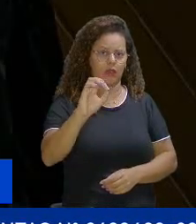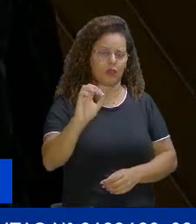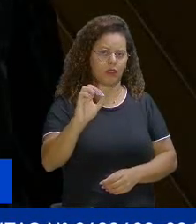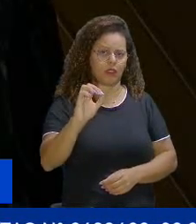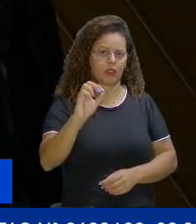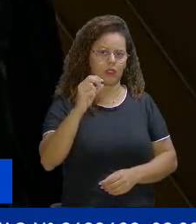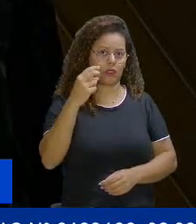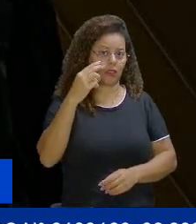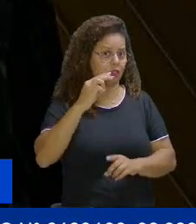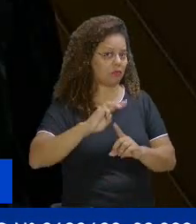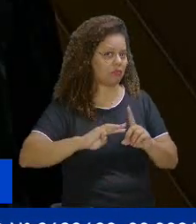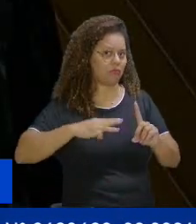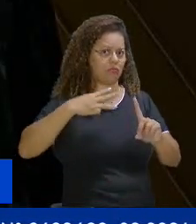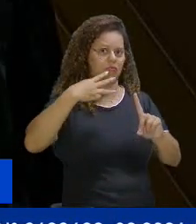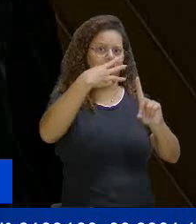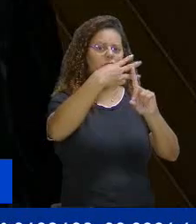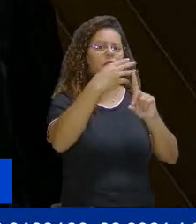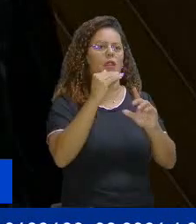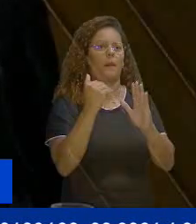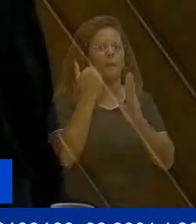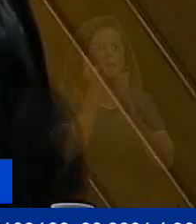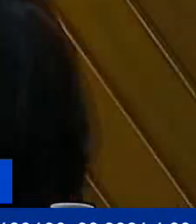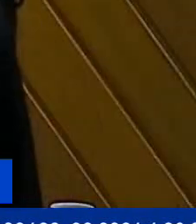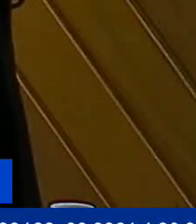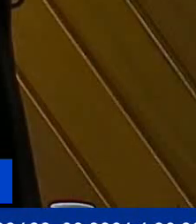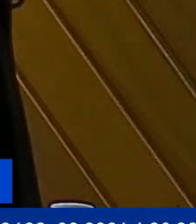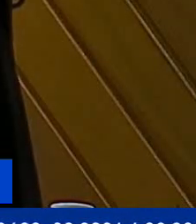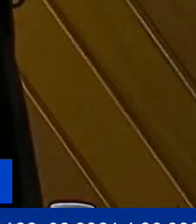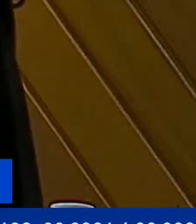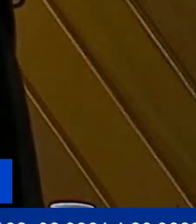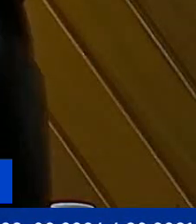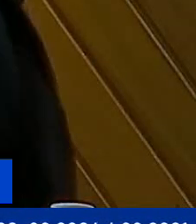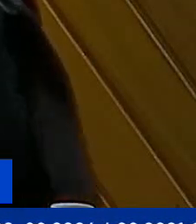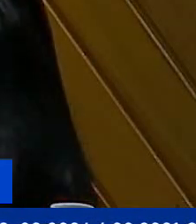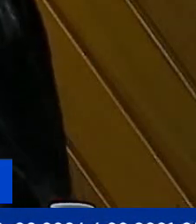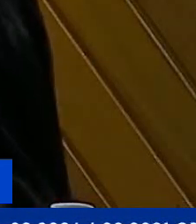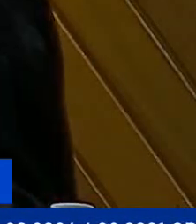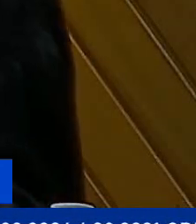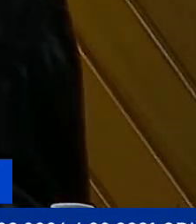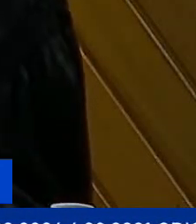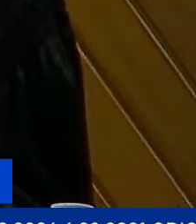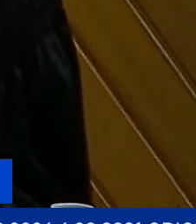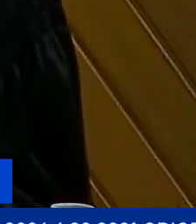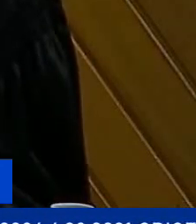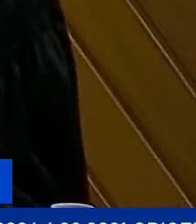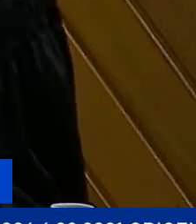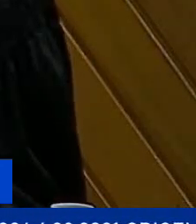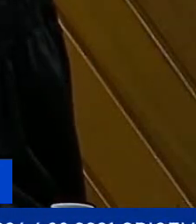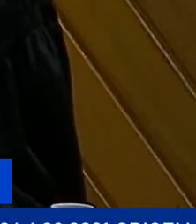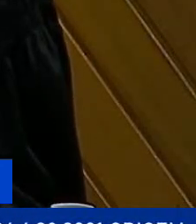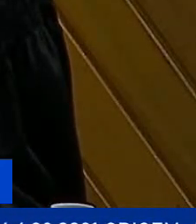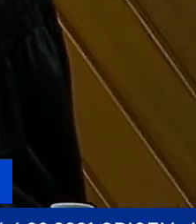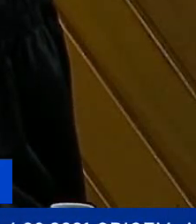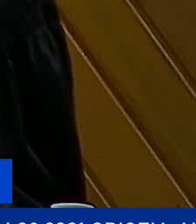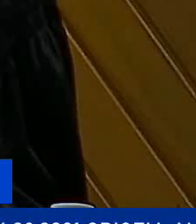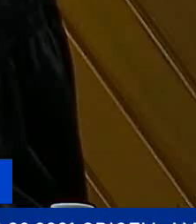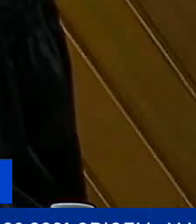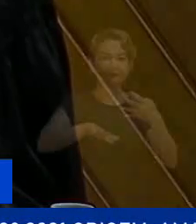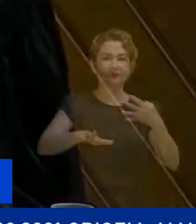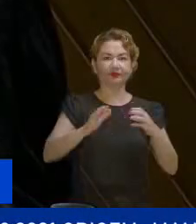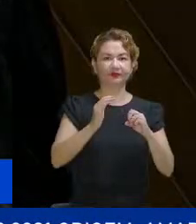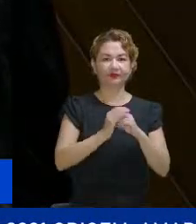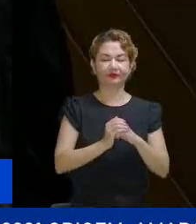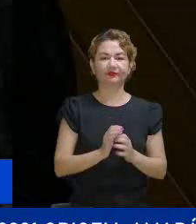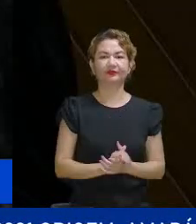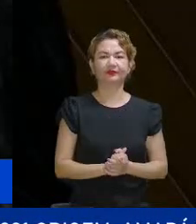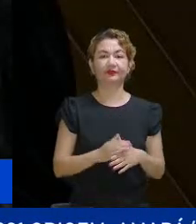106,93 vezes maior do que a hipótese dos autos. No outro giro, aplico a jurisprudência do TRE-AP no sentido de que,